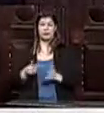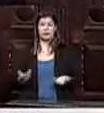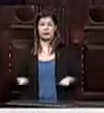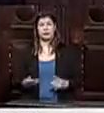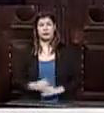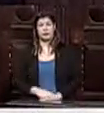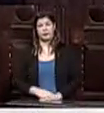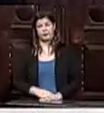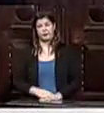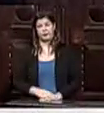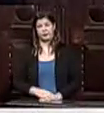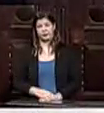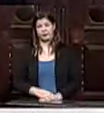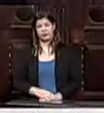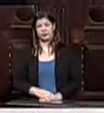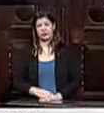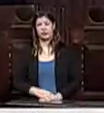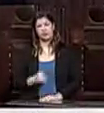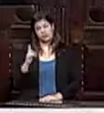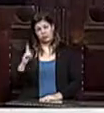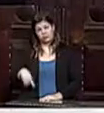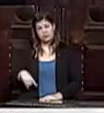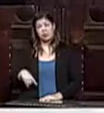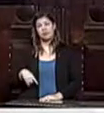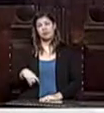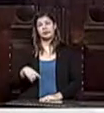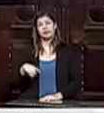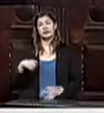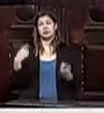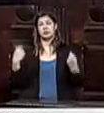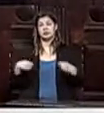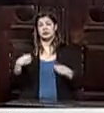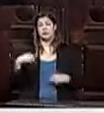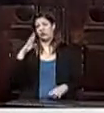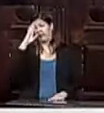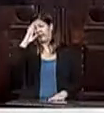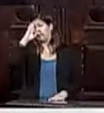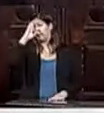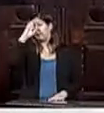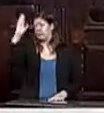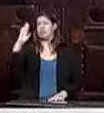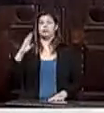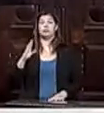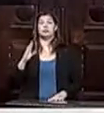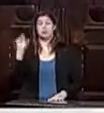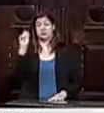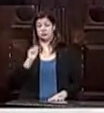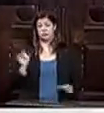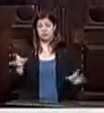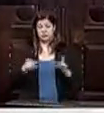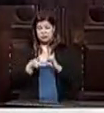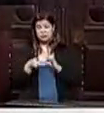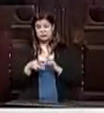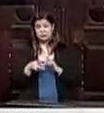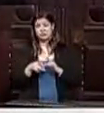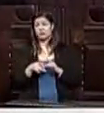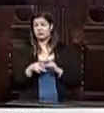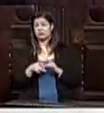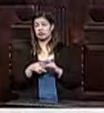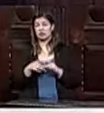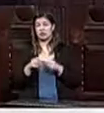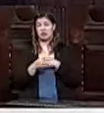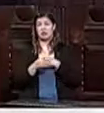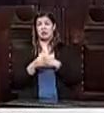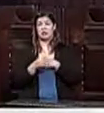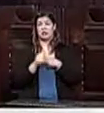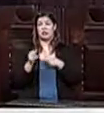atraso. É esse que são os maiores sofredores. Associado a eles, a carência